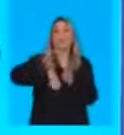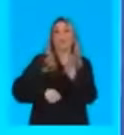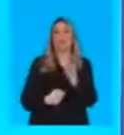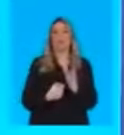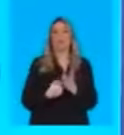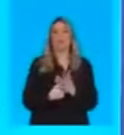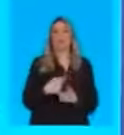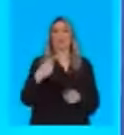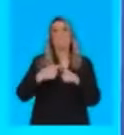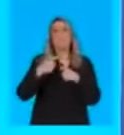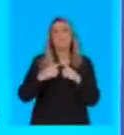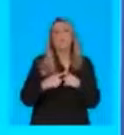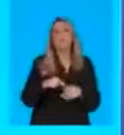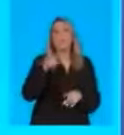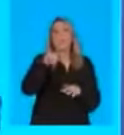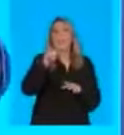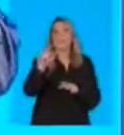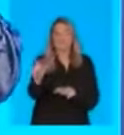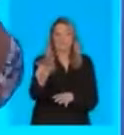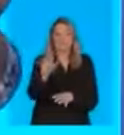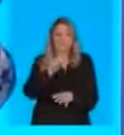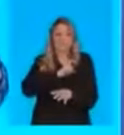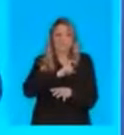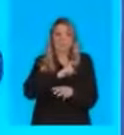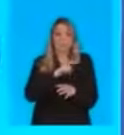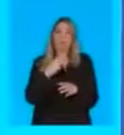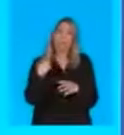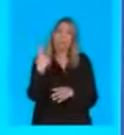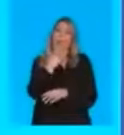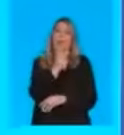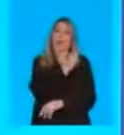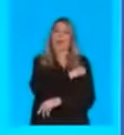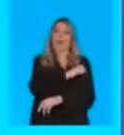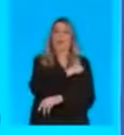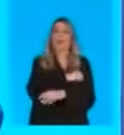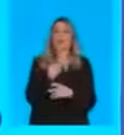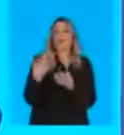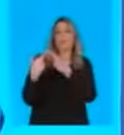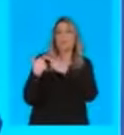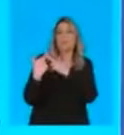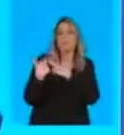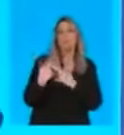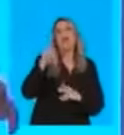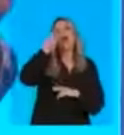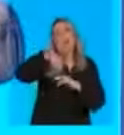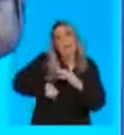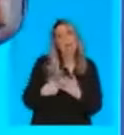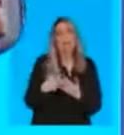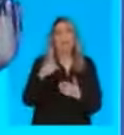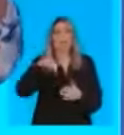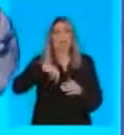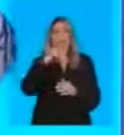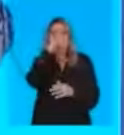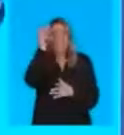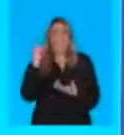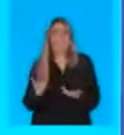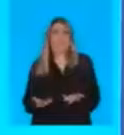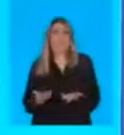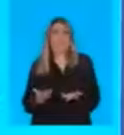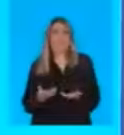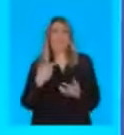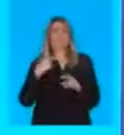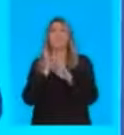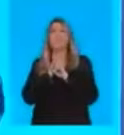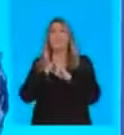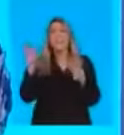Sedai mais arrecada da cidade do Rio de Janeiro e na Constituição a responsabilidade pelo saneamento é do município Diferentemente do que se